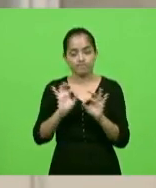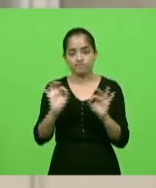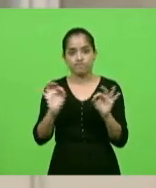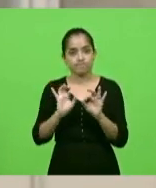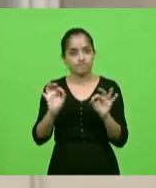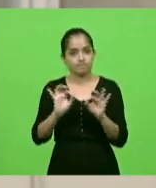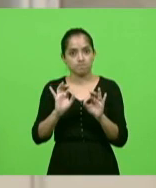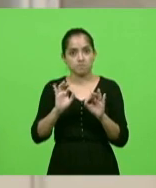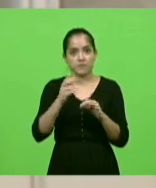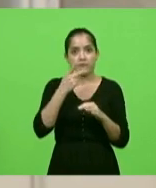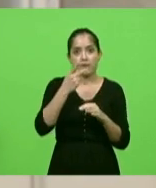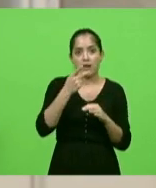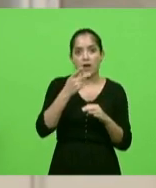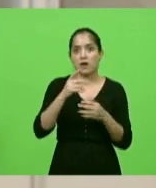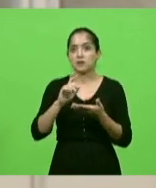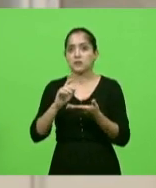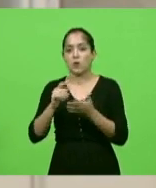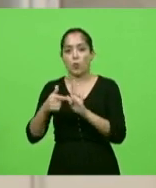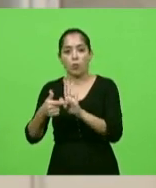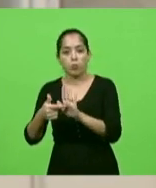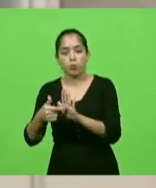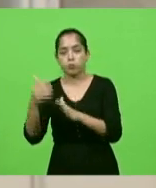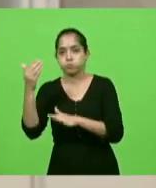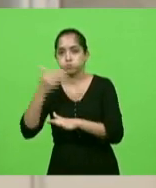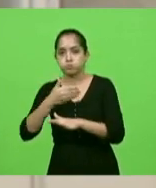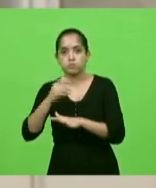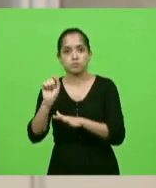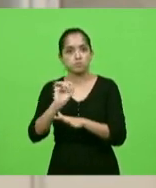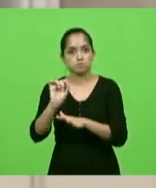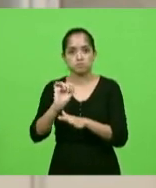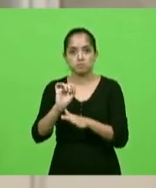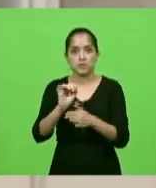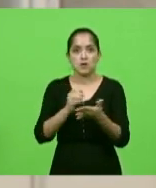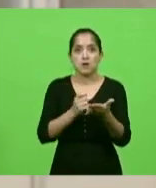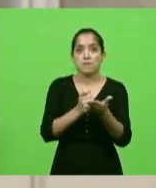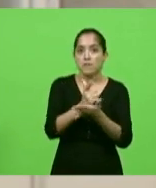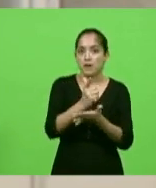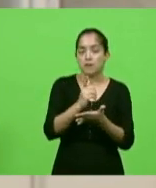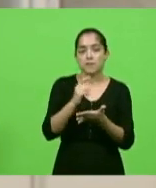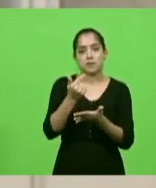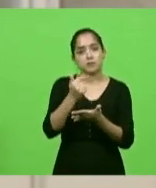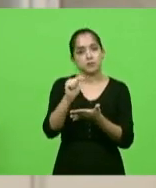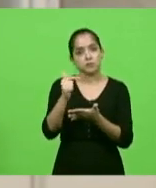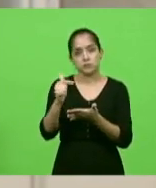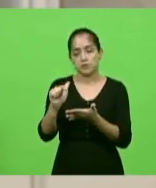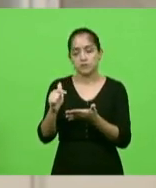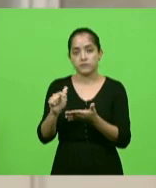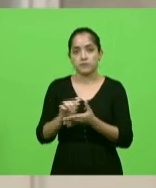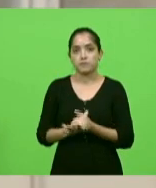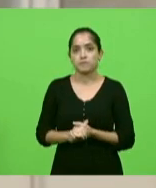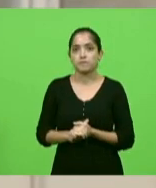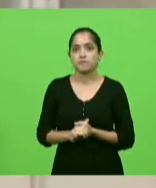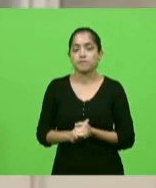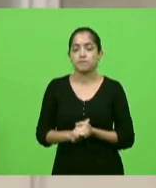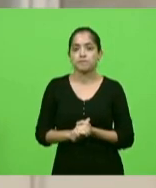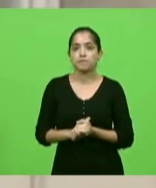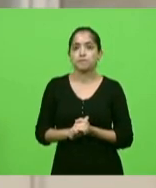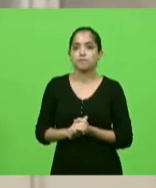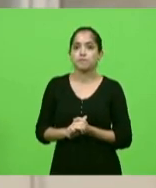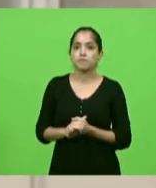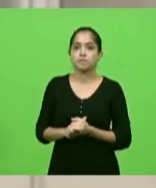nem verbal e informal não houve pagamento não houve pagamento